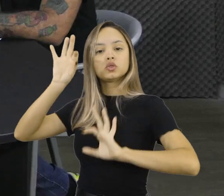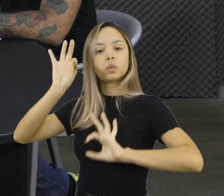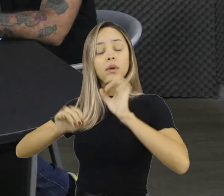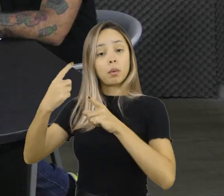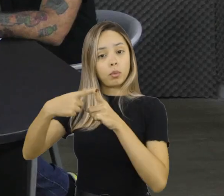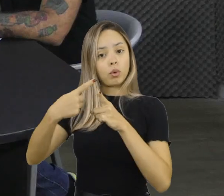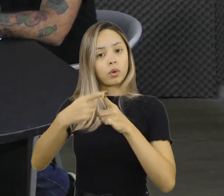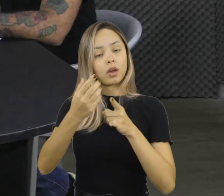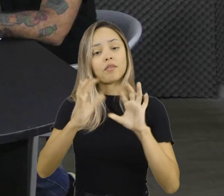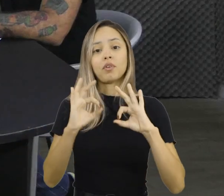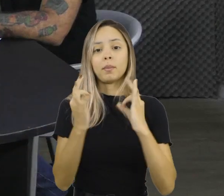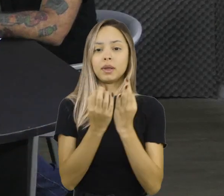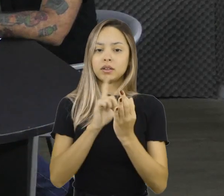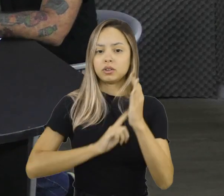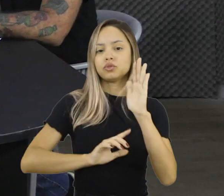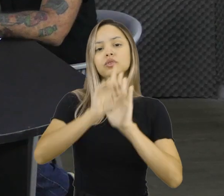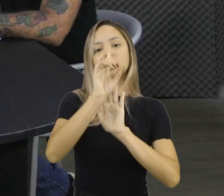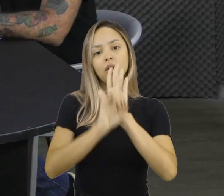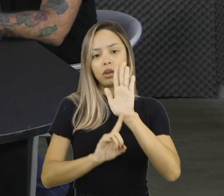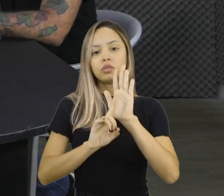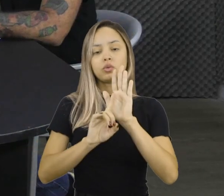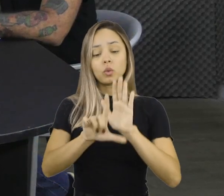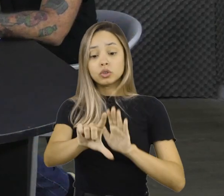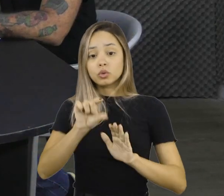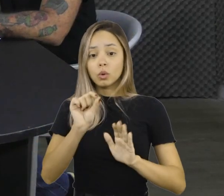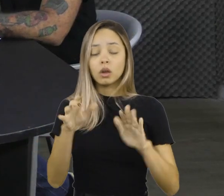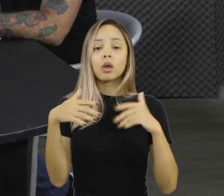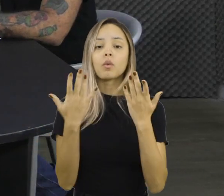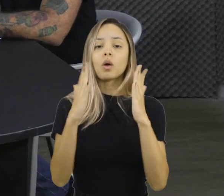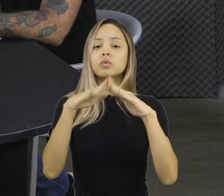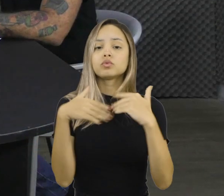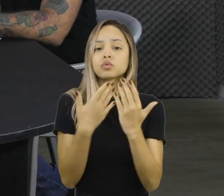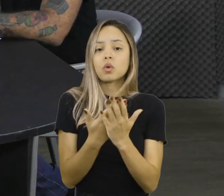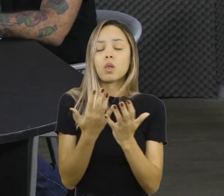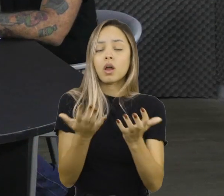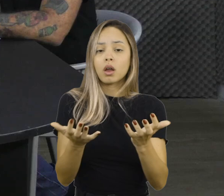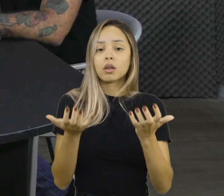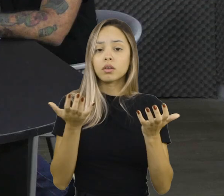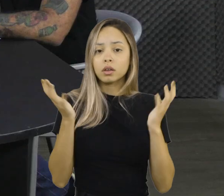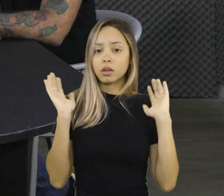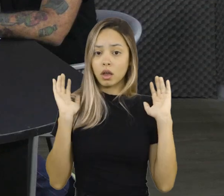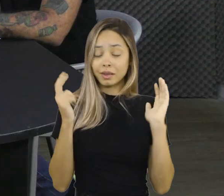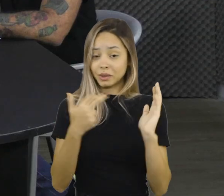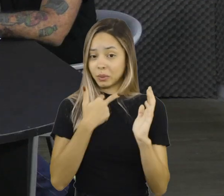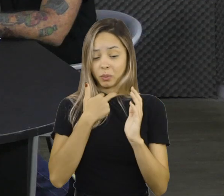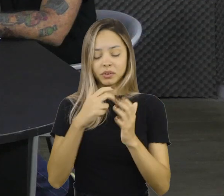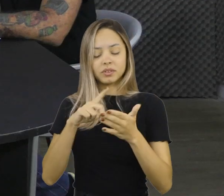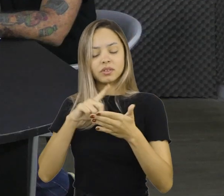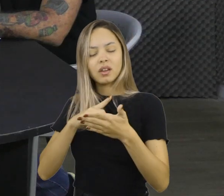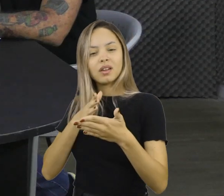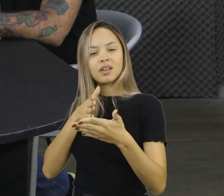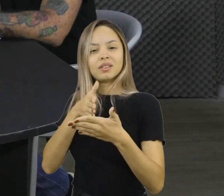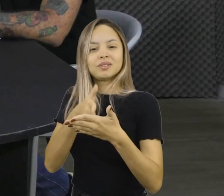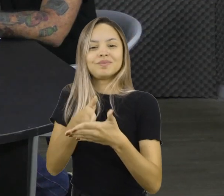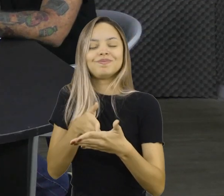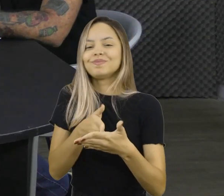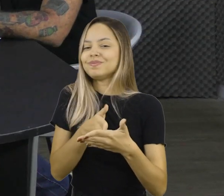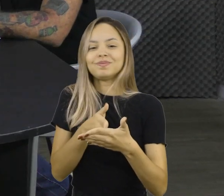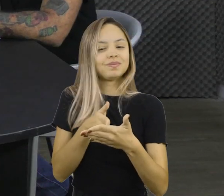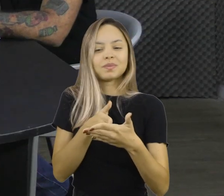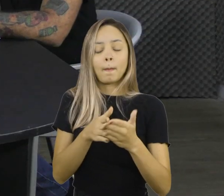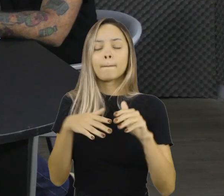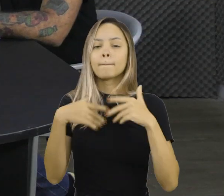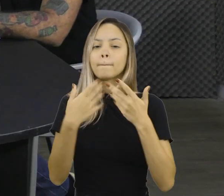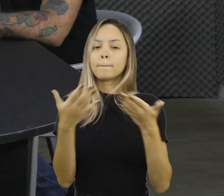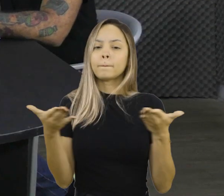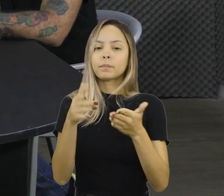direito de escolher a escola de seus filhos e elas não podem encontrar nenhuma dificuldade de acesso aos ambientes de sala de aula aí eu te faço